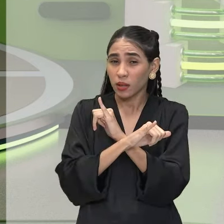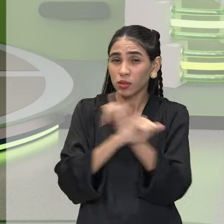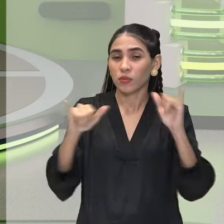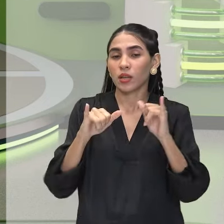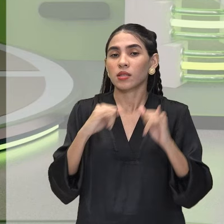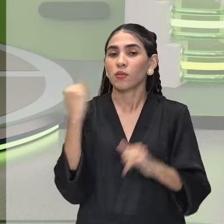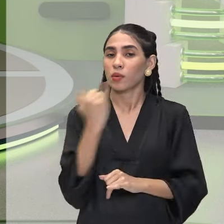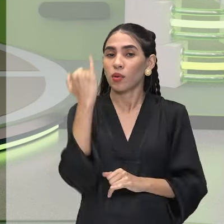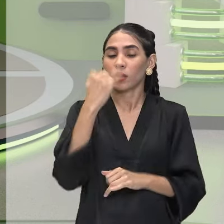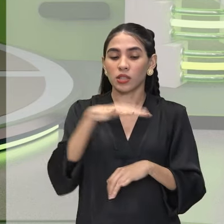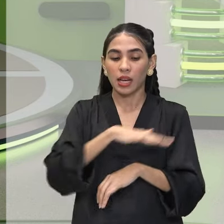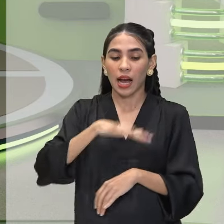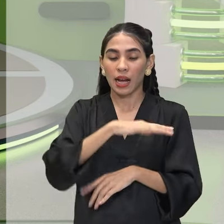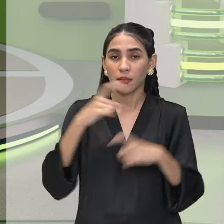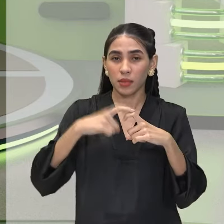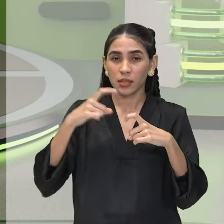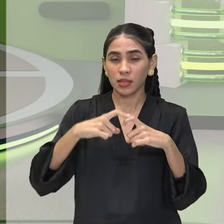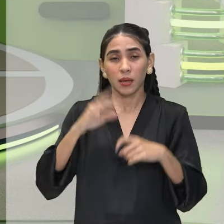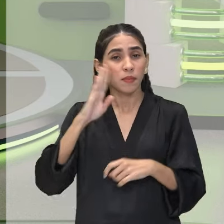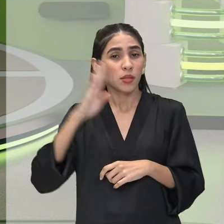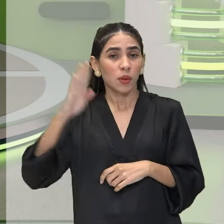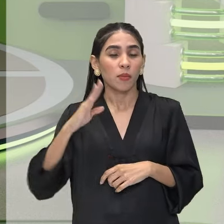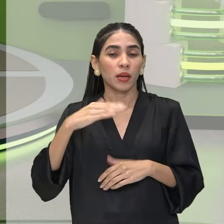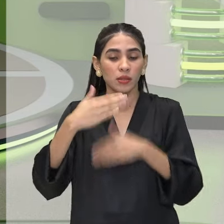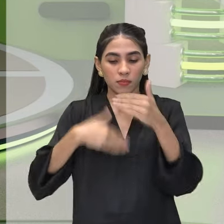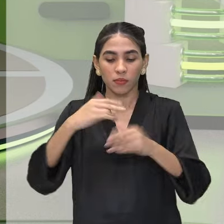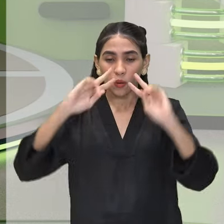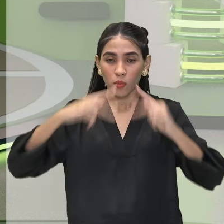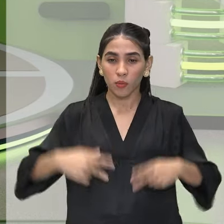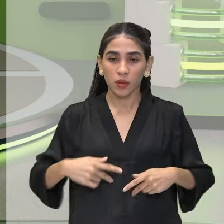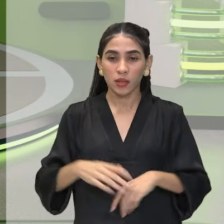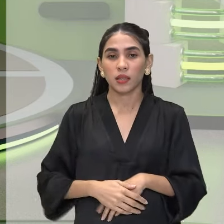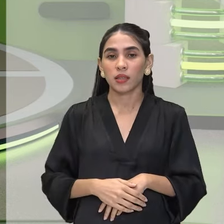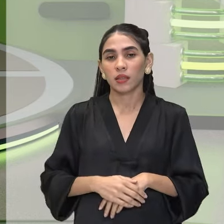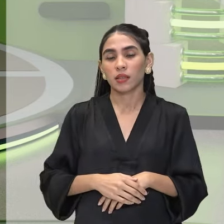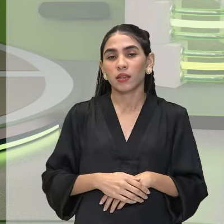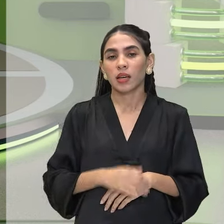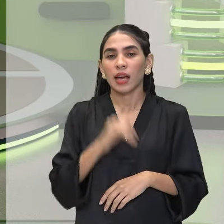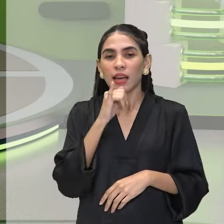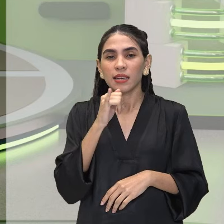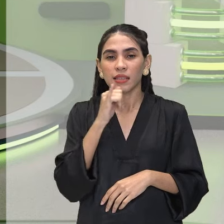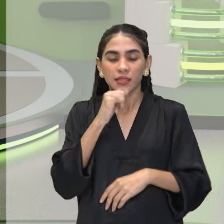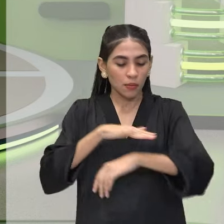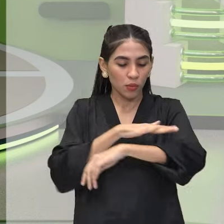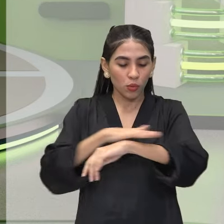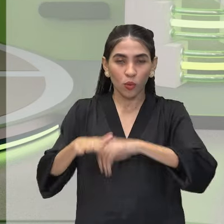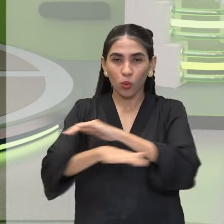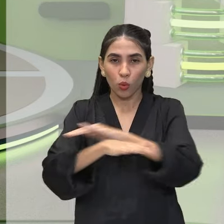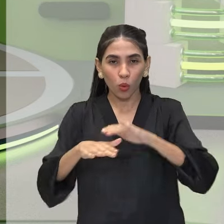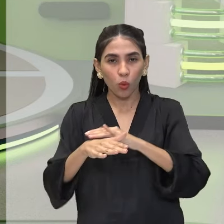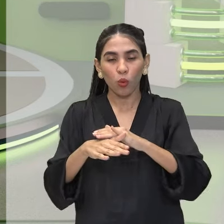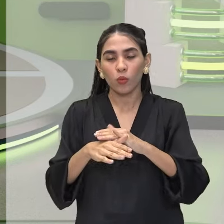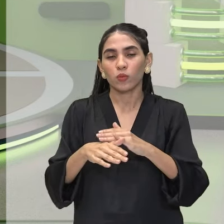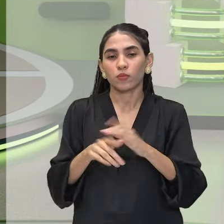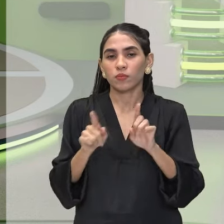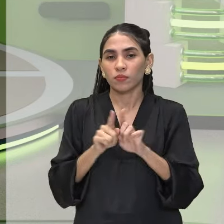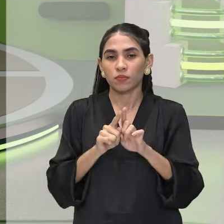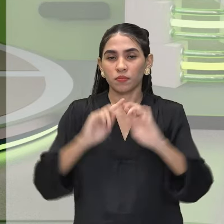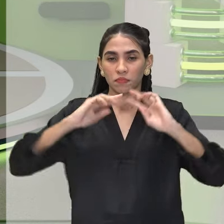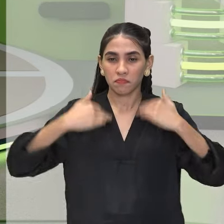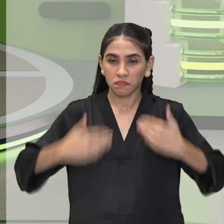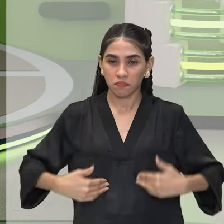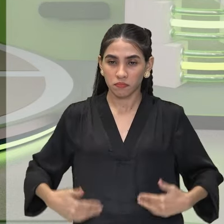principalmente em importância humana, para regenerar tecidos, para regenerar parte do corpo, por exemplo. E aí